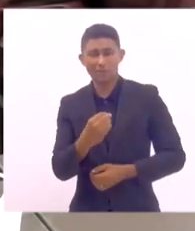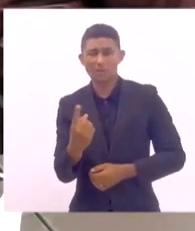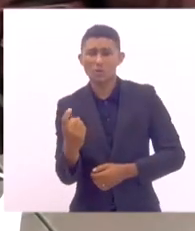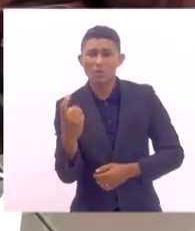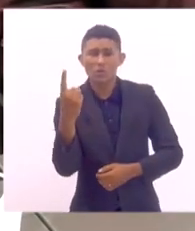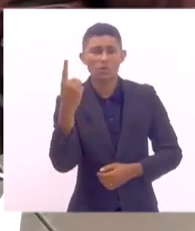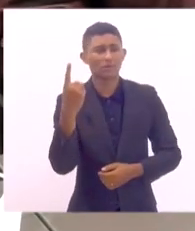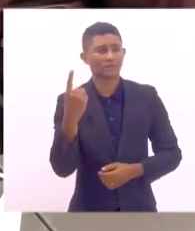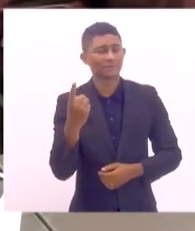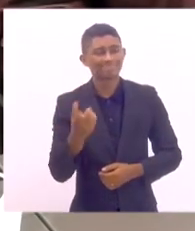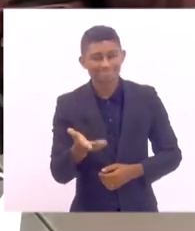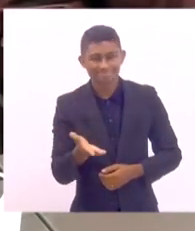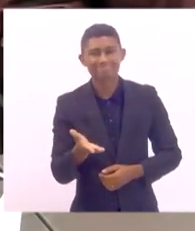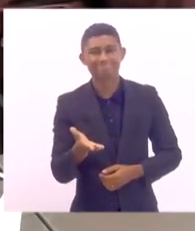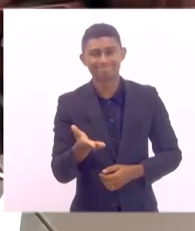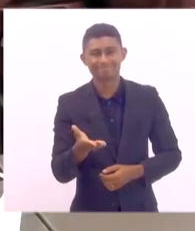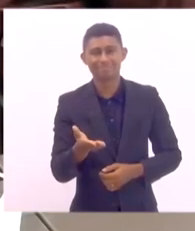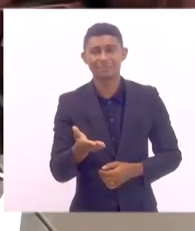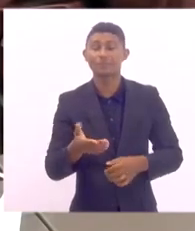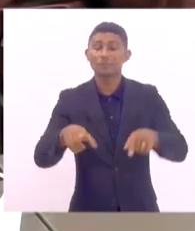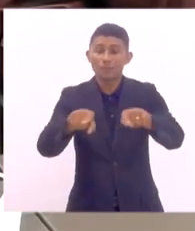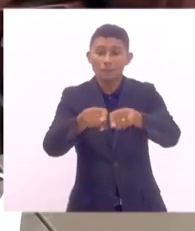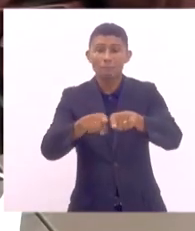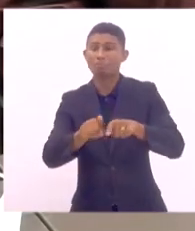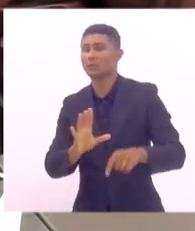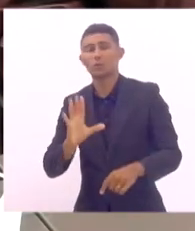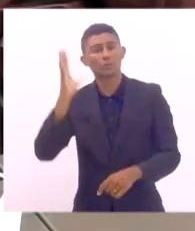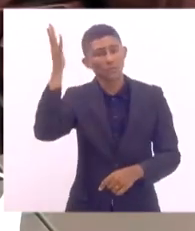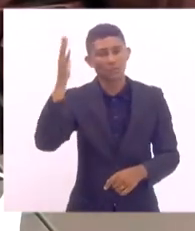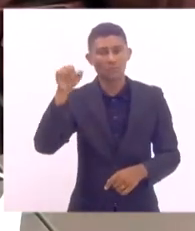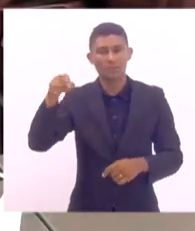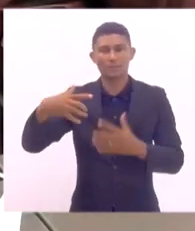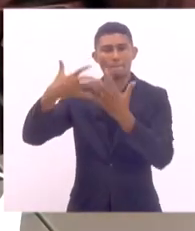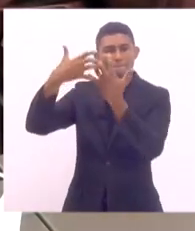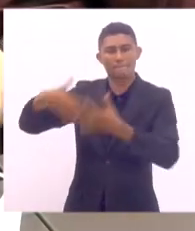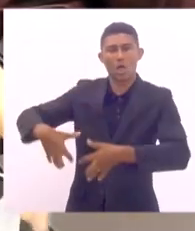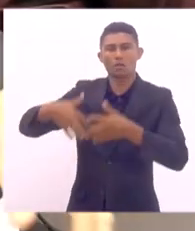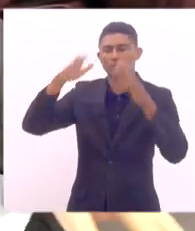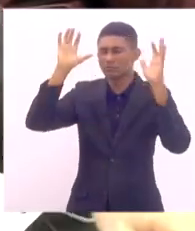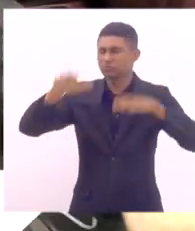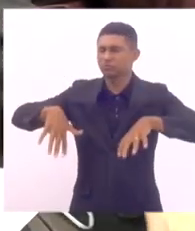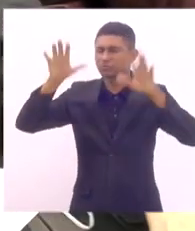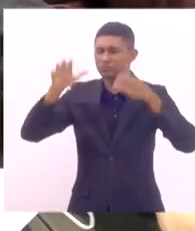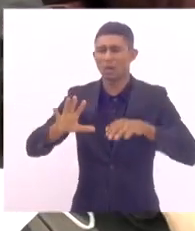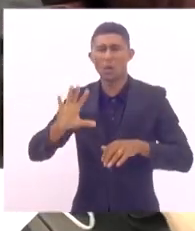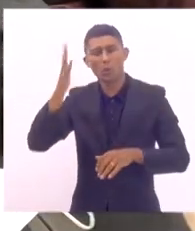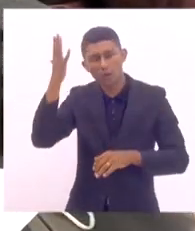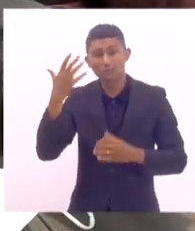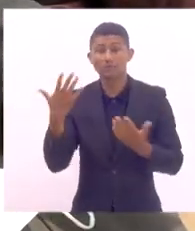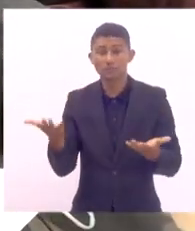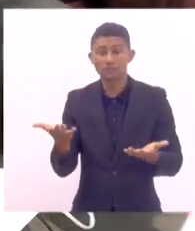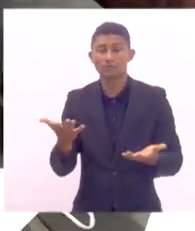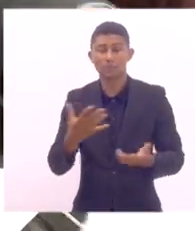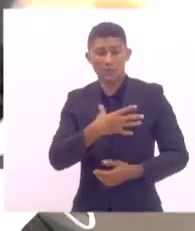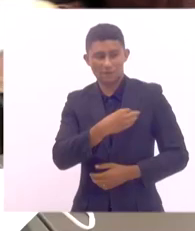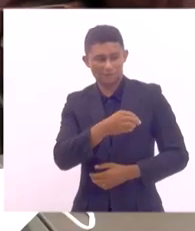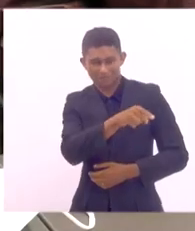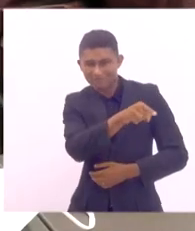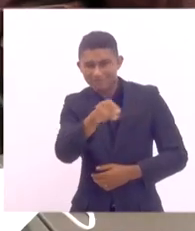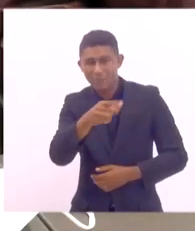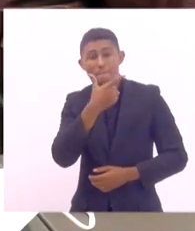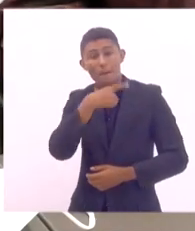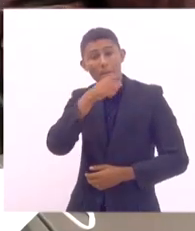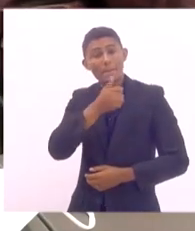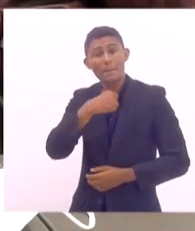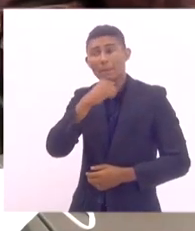órfãos derivados da tragédia de Petrópolis, né, e exatamente também